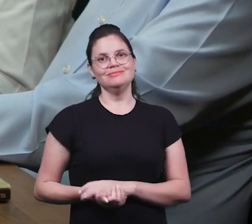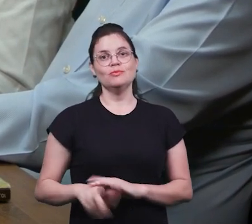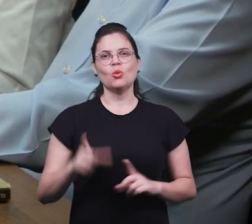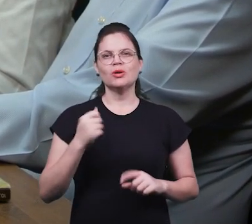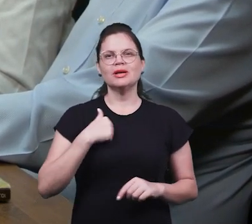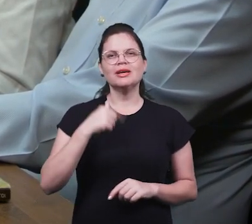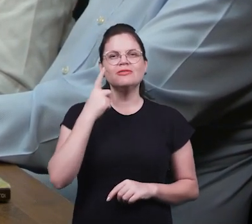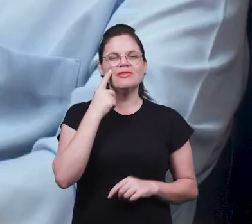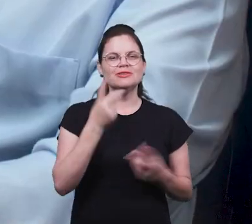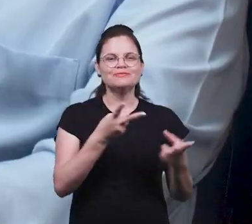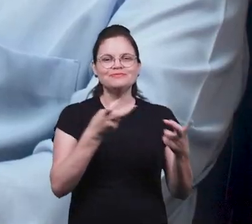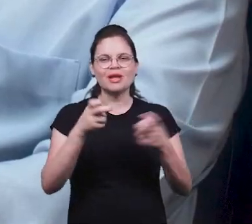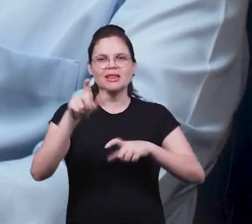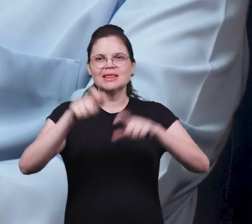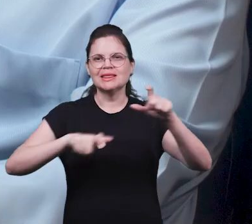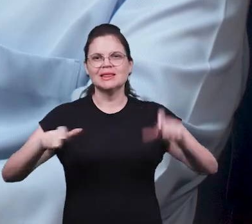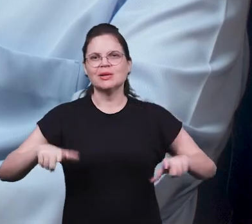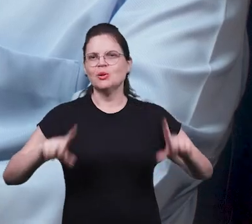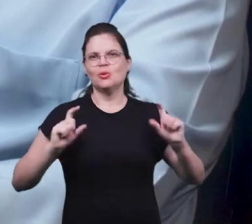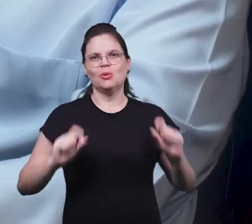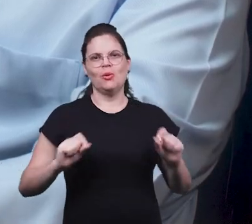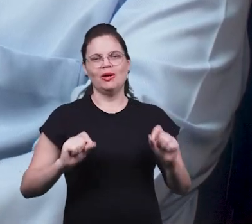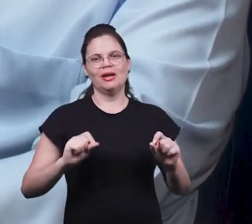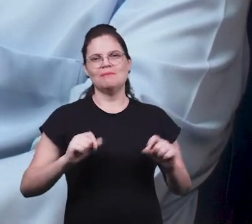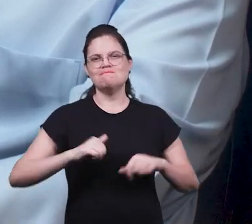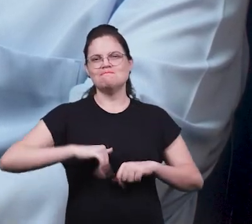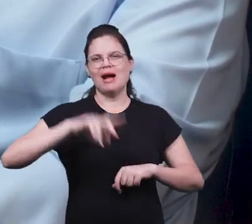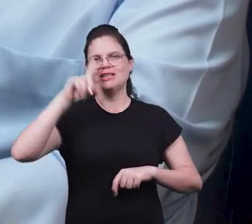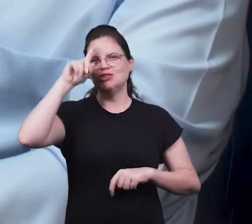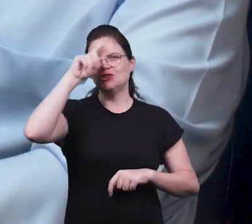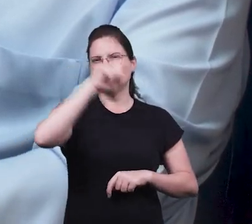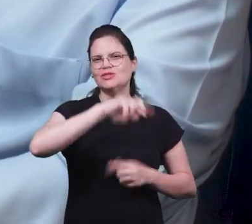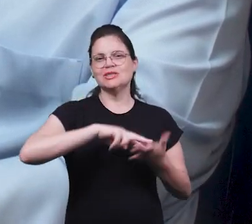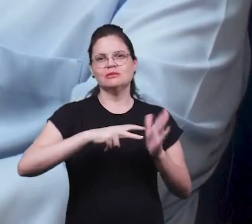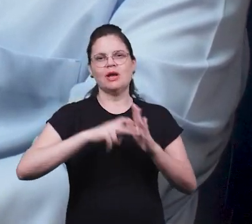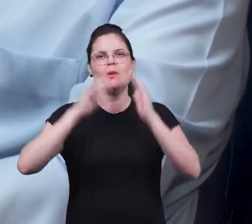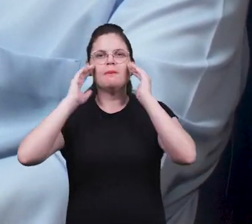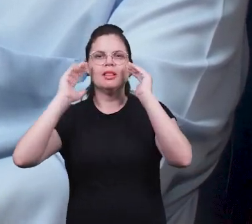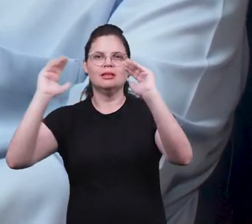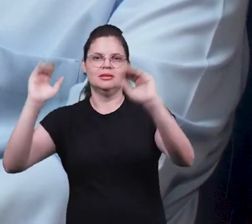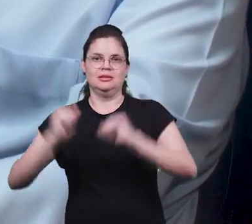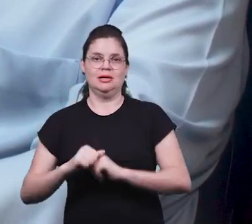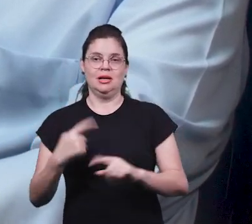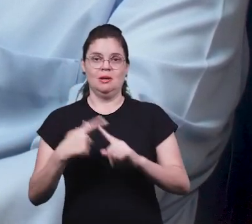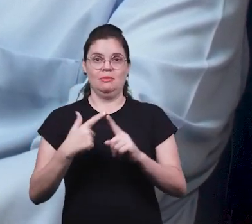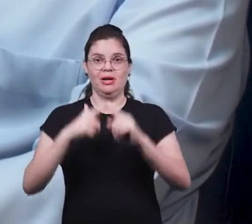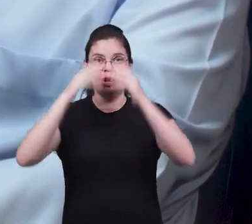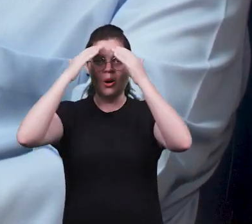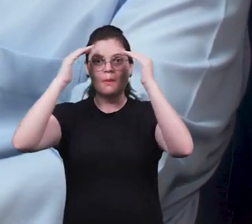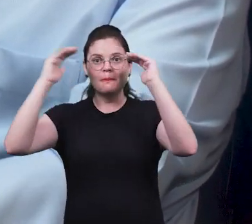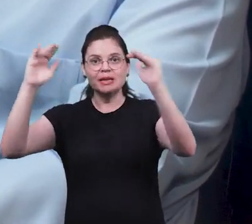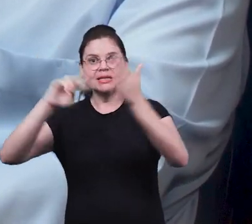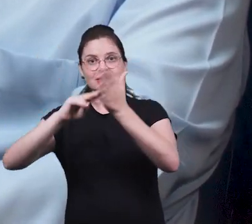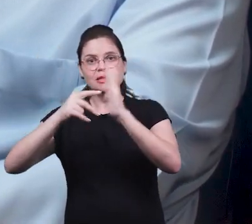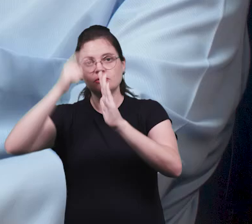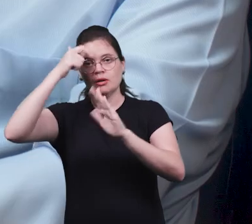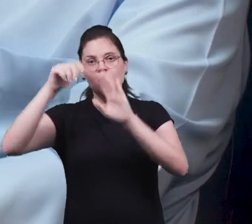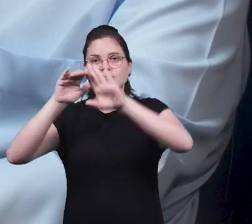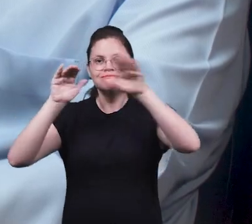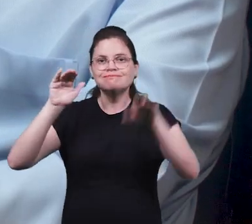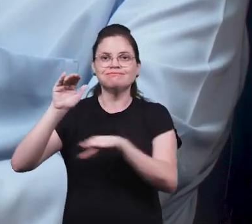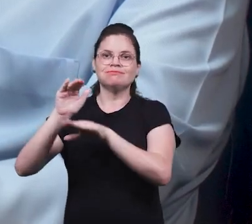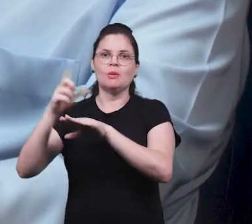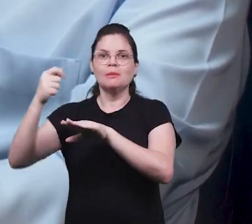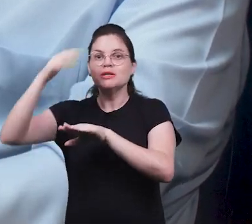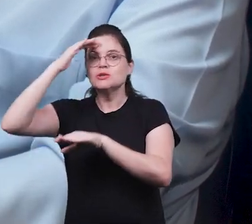a obediência, ela significa submissão. E ninguém quer ser submisso, principalmente a Deus. A pessoa não